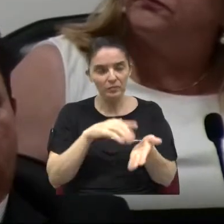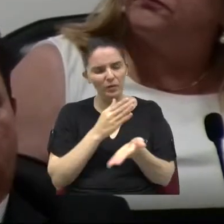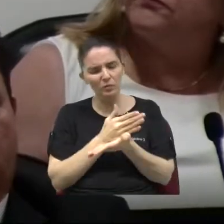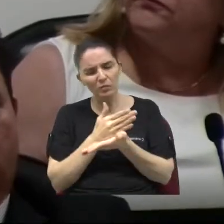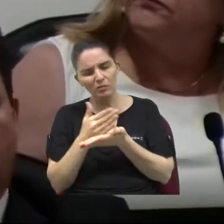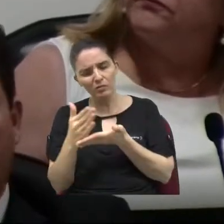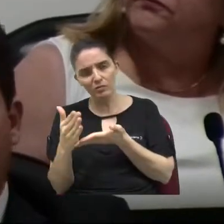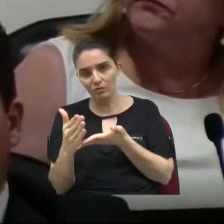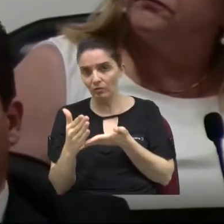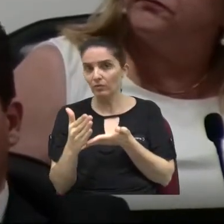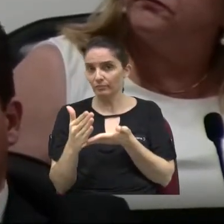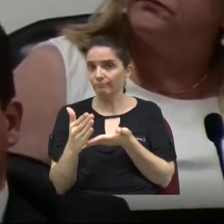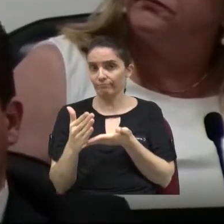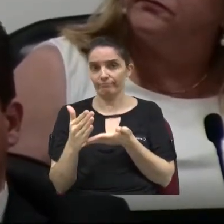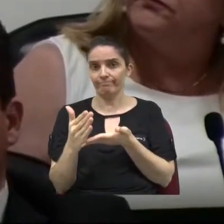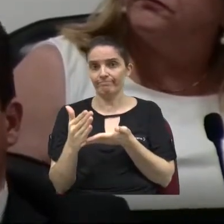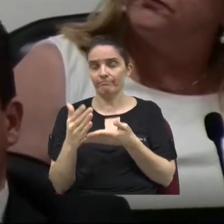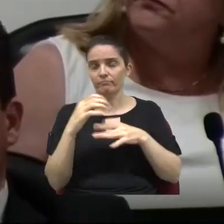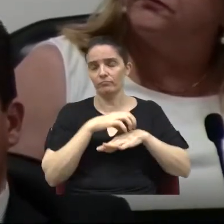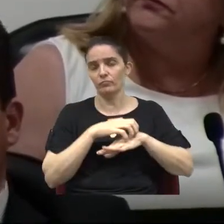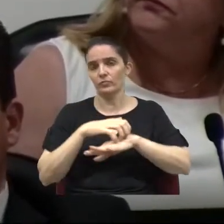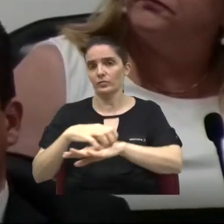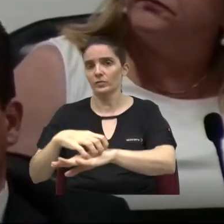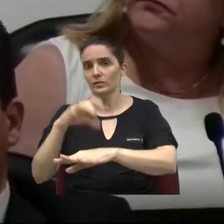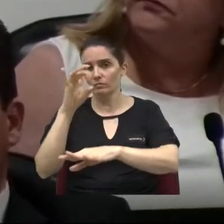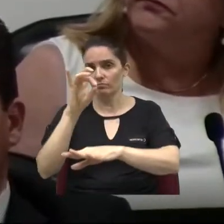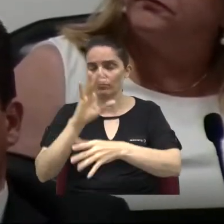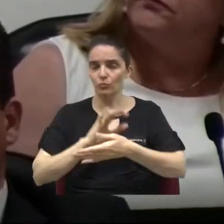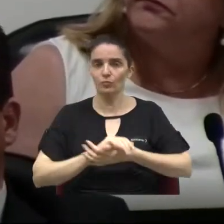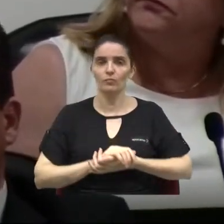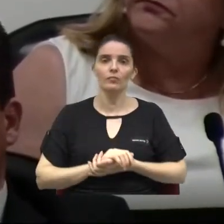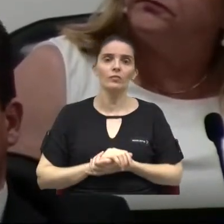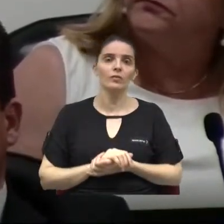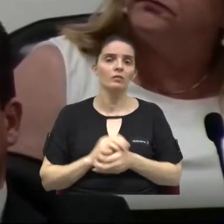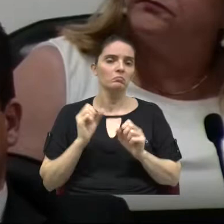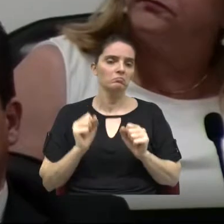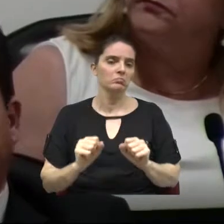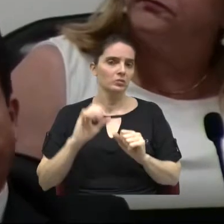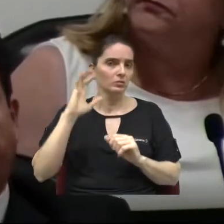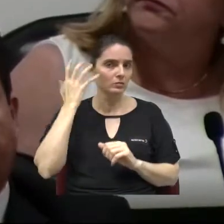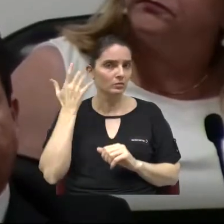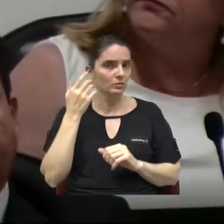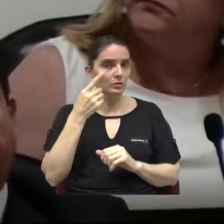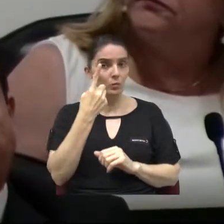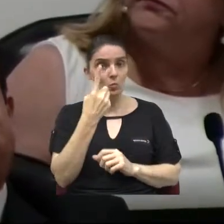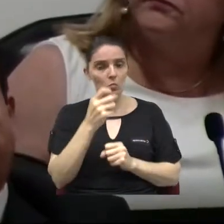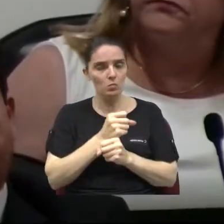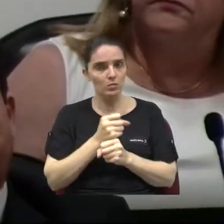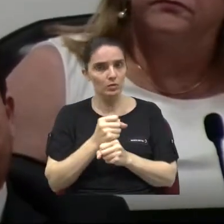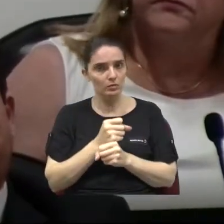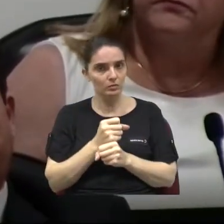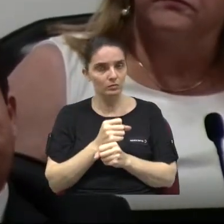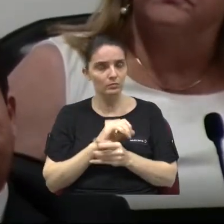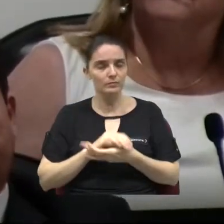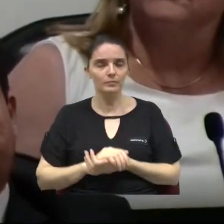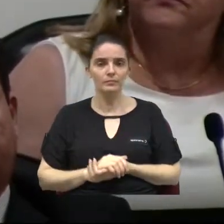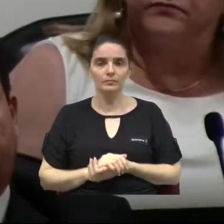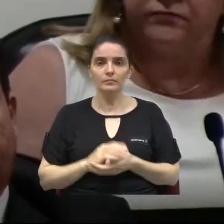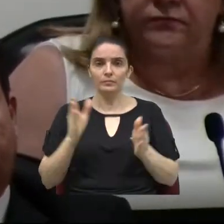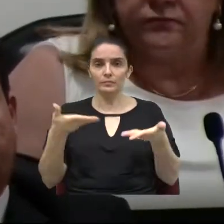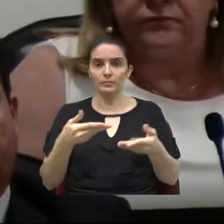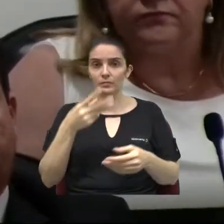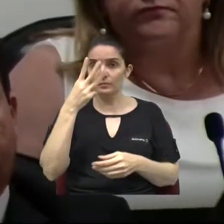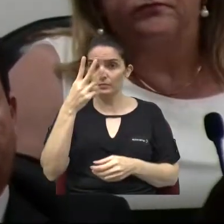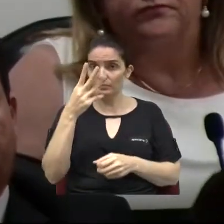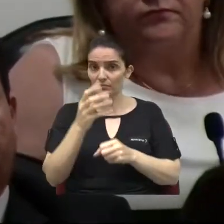estudo da mobilidade urbana da nossa cidade, que pode acontecer até em 1 ano. Então, nós estamos indo para o